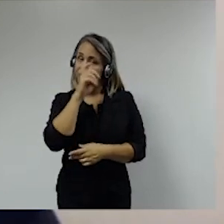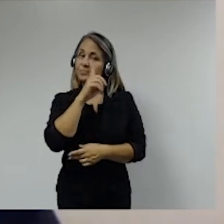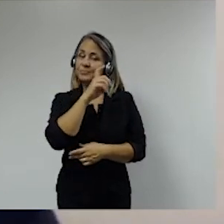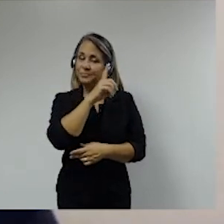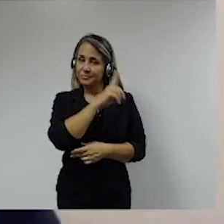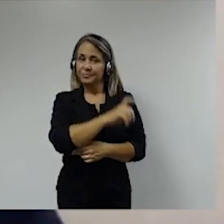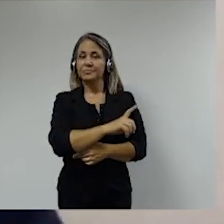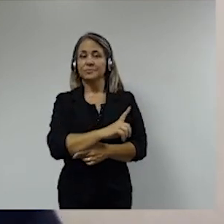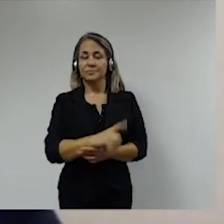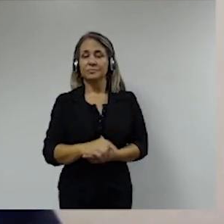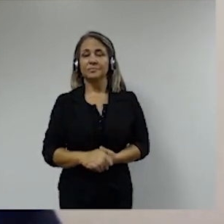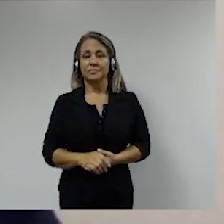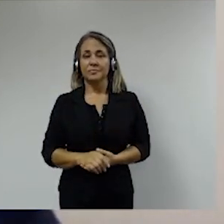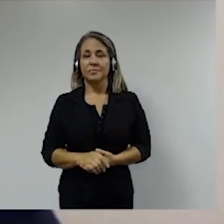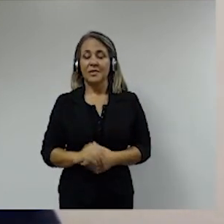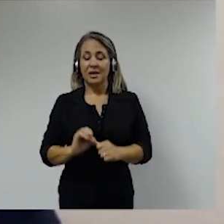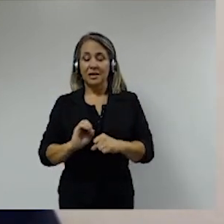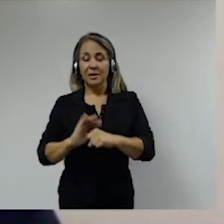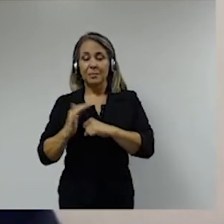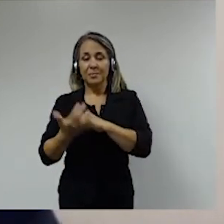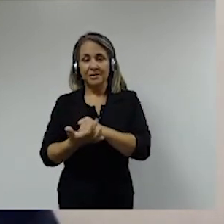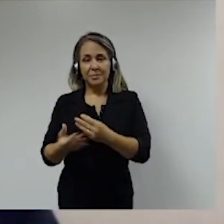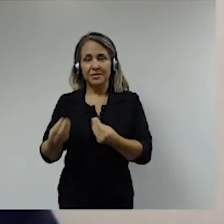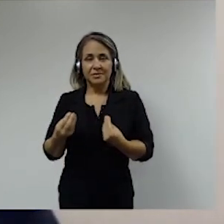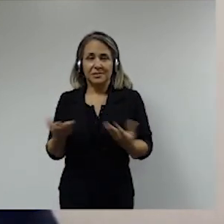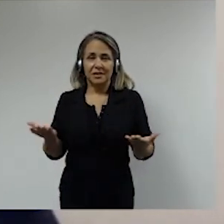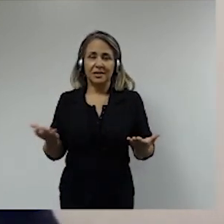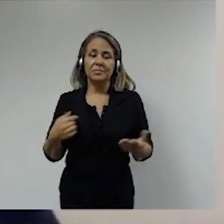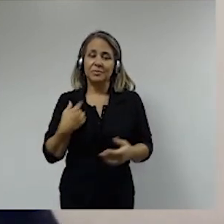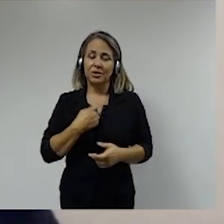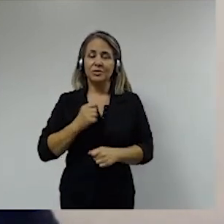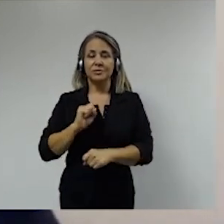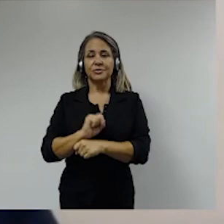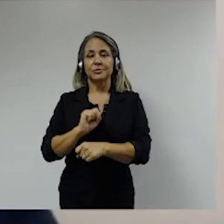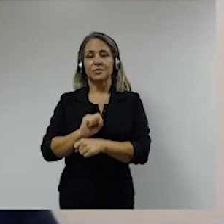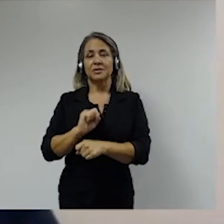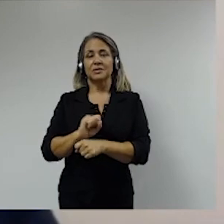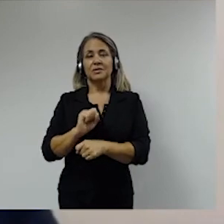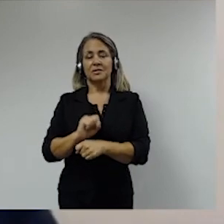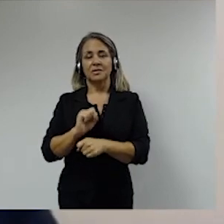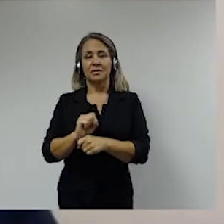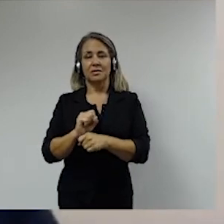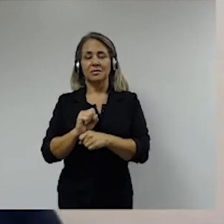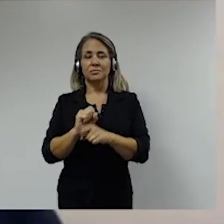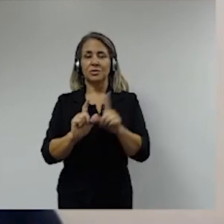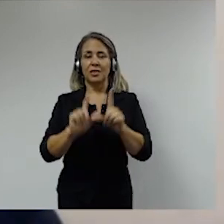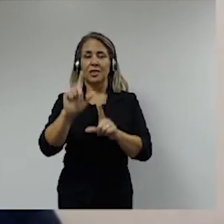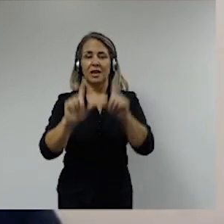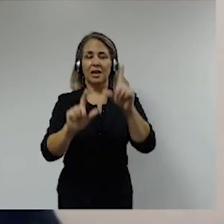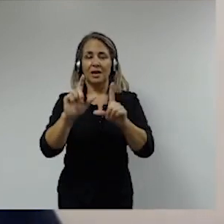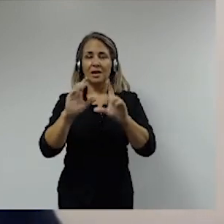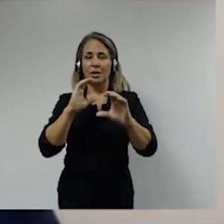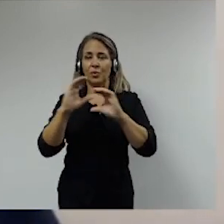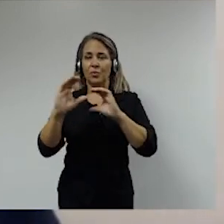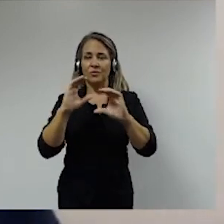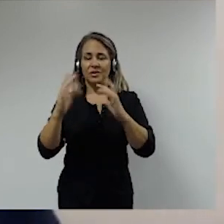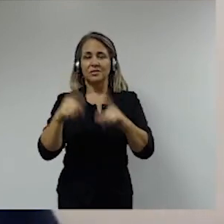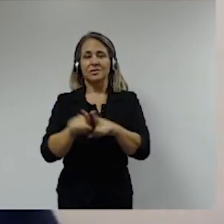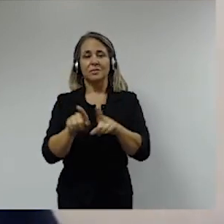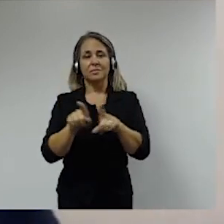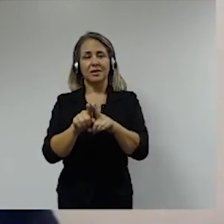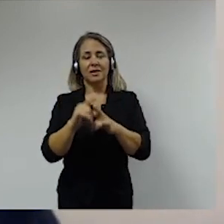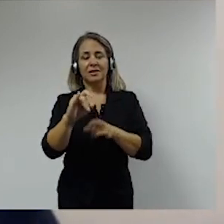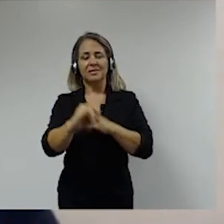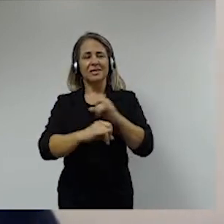dificuldades que a pandemia nos traz, nós ficarmos dependendo de teleconferências e de conexões de internet nos